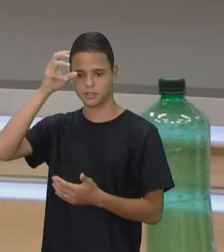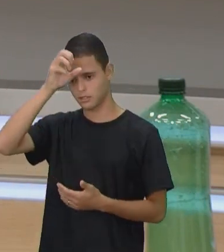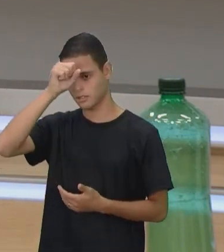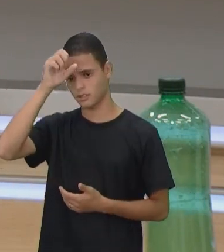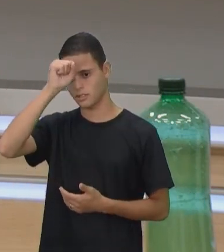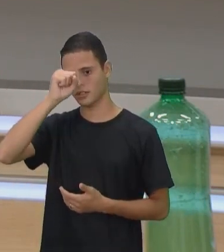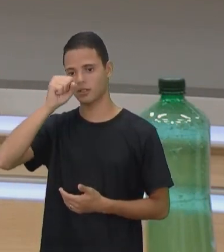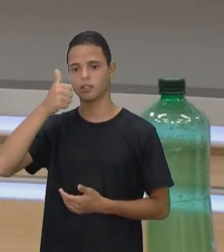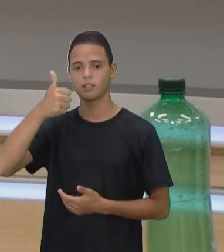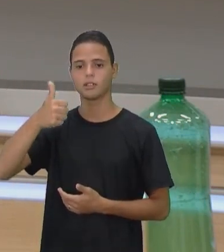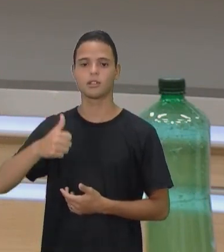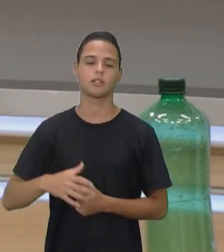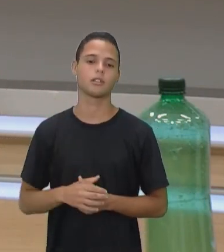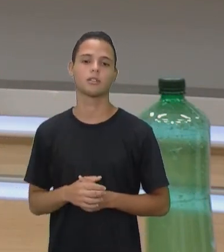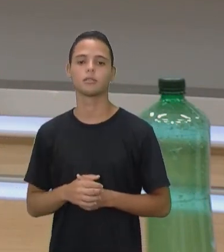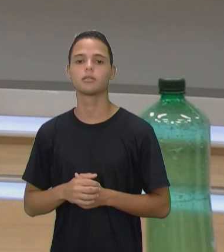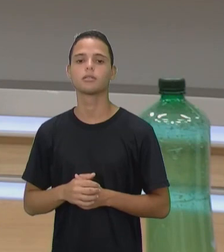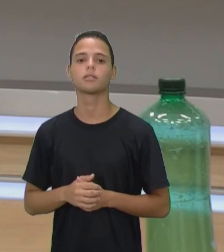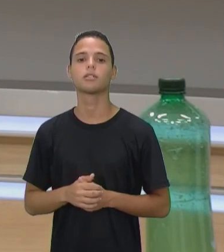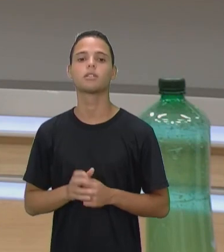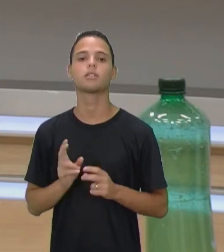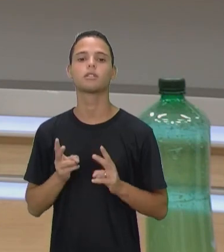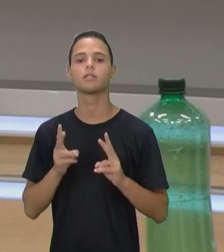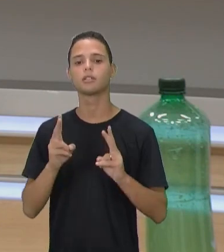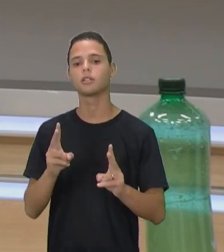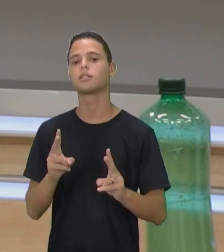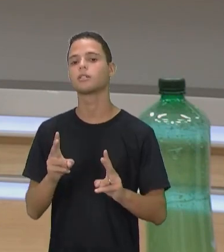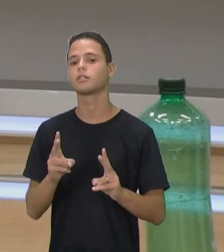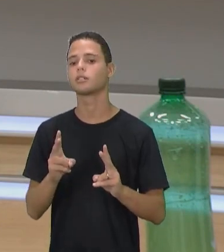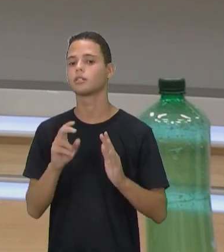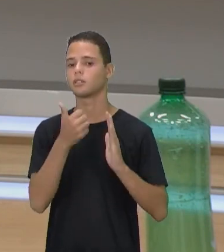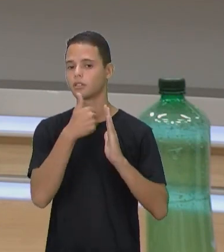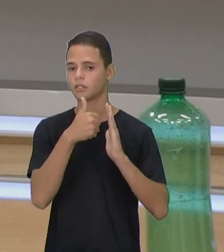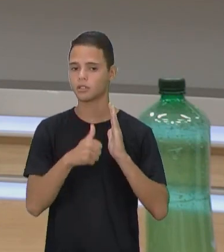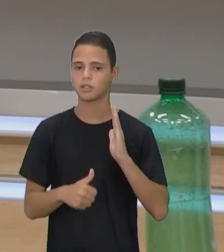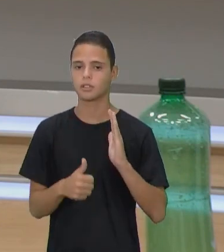sistematização e para a gente continuar realizando tudo isso. Então, não esqueçam de